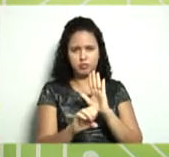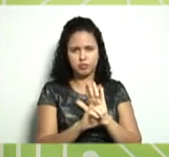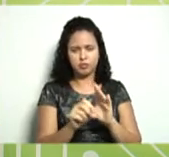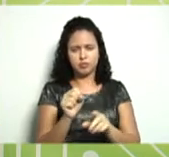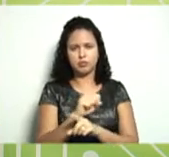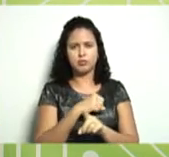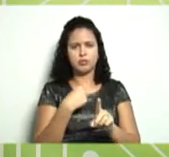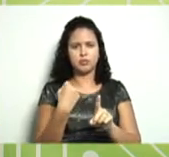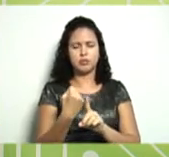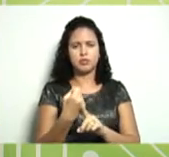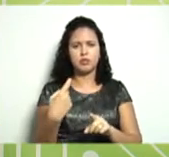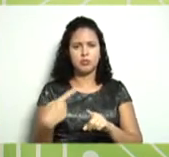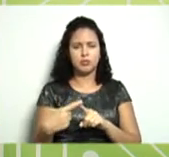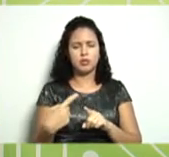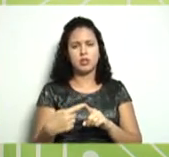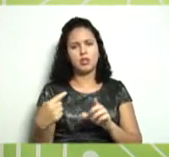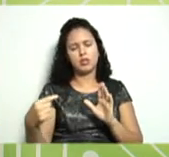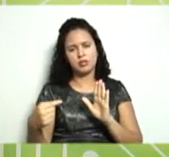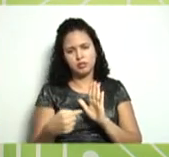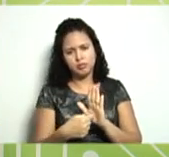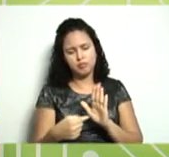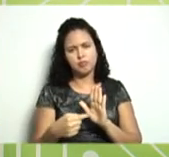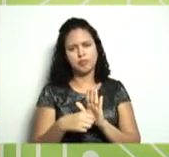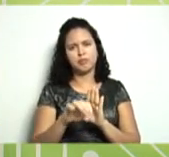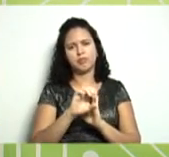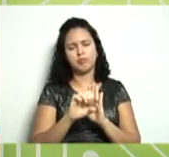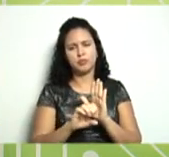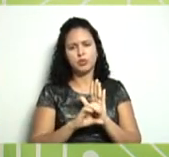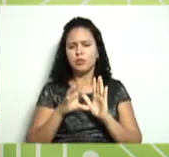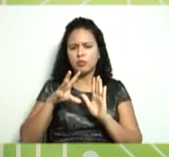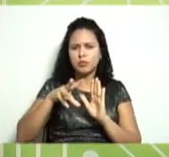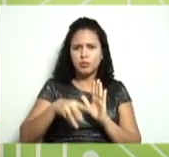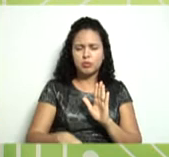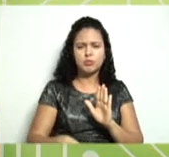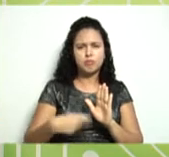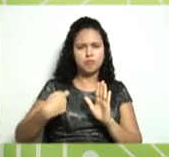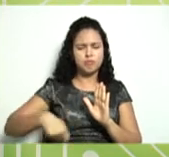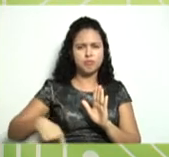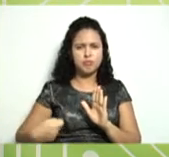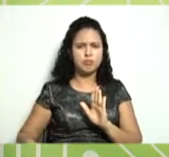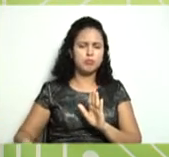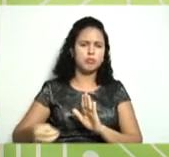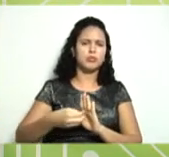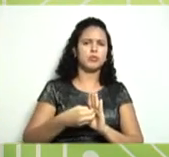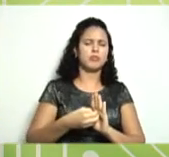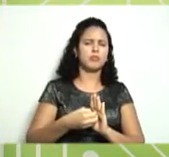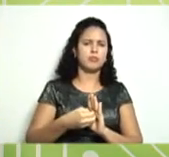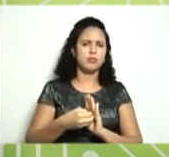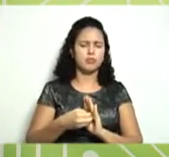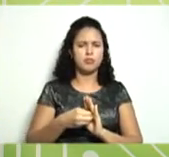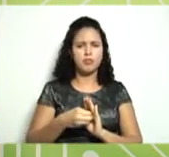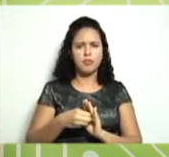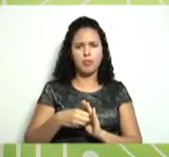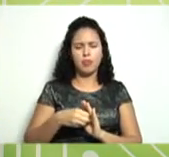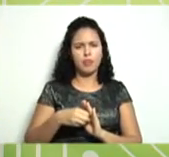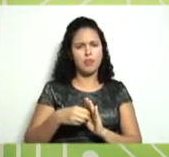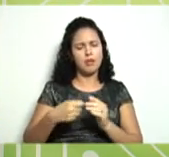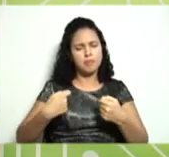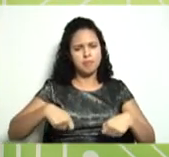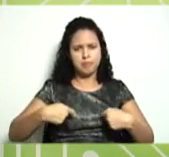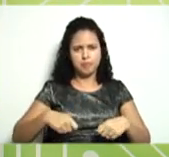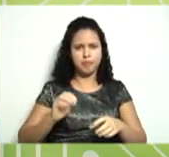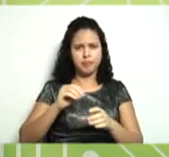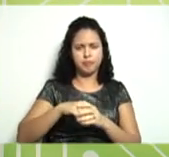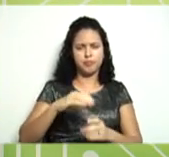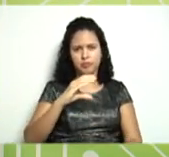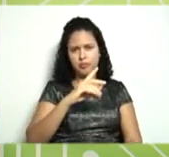Social, porque é nele quem vai estar todas as necessidades, todas as prioridades da cooperativa.